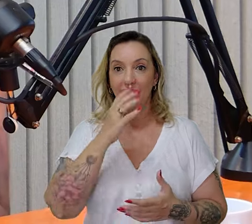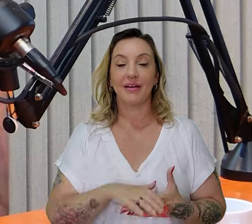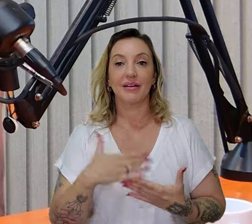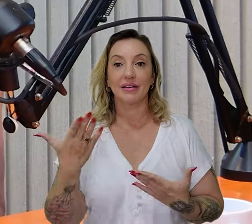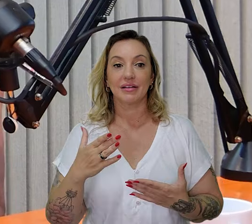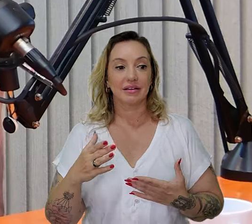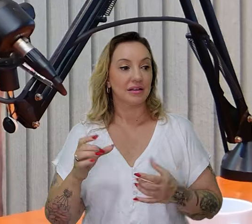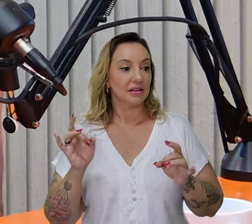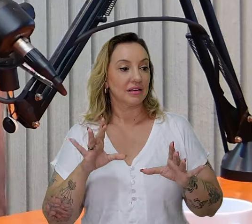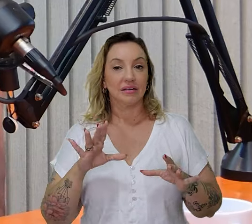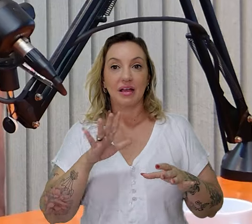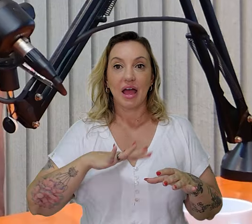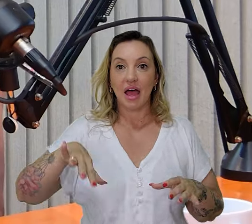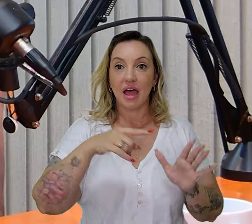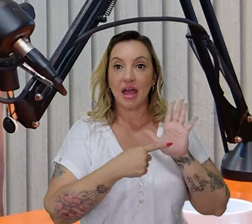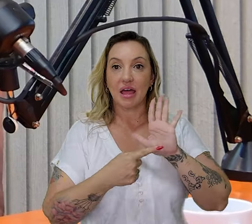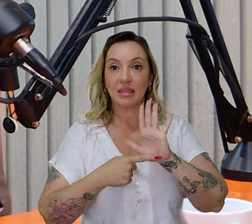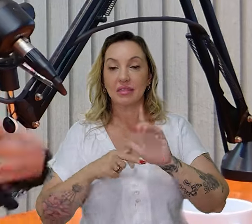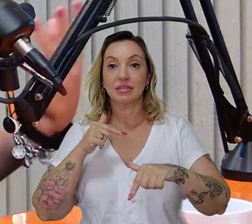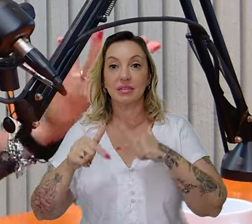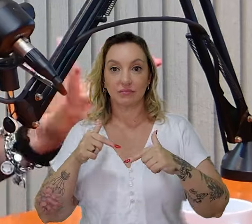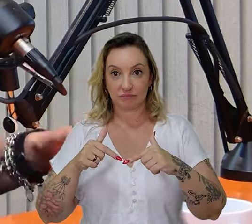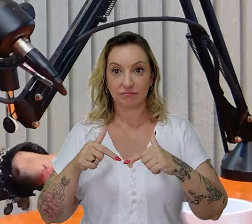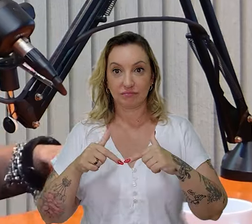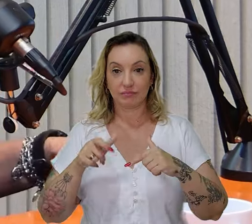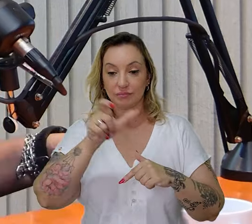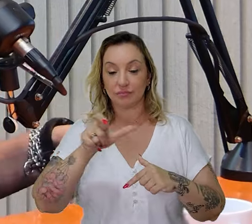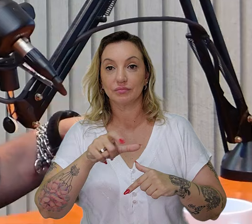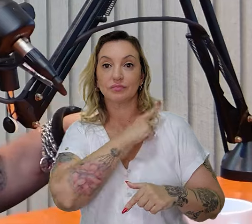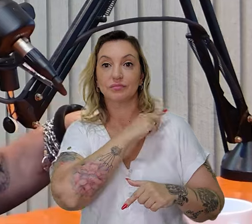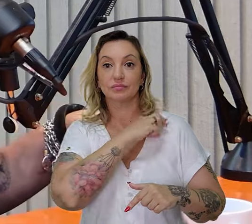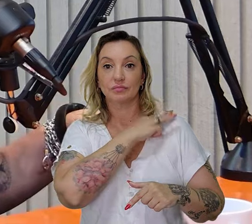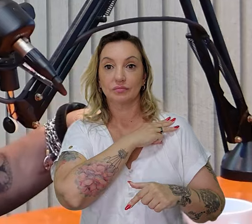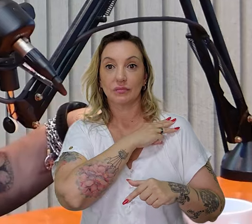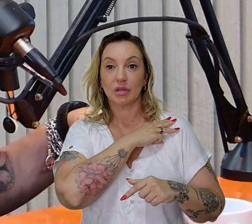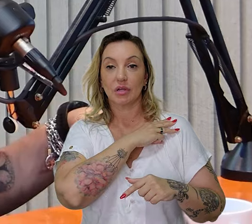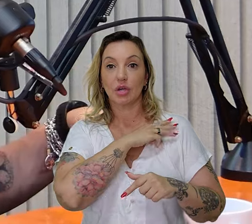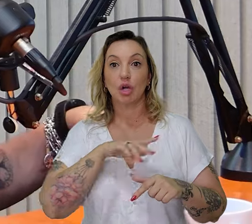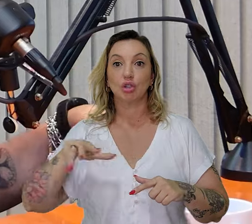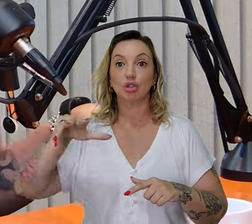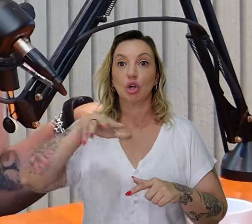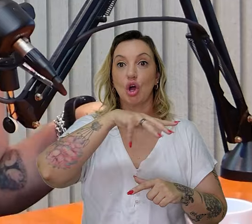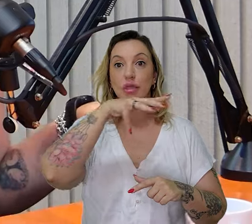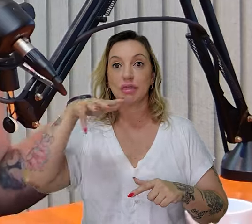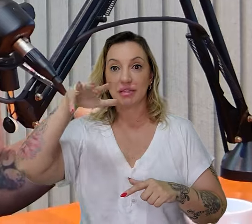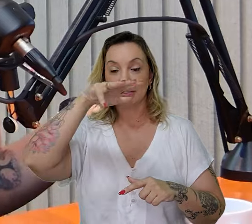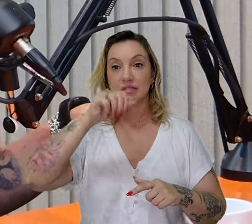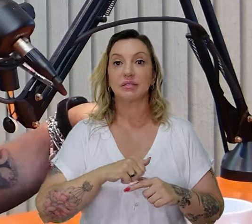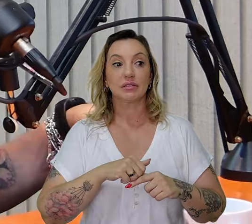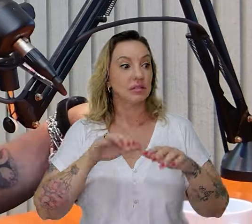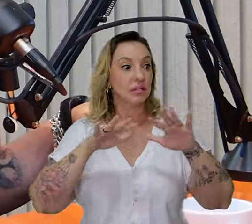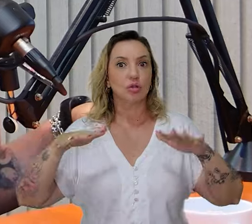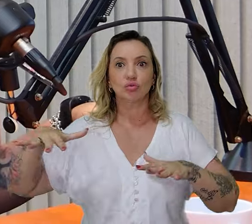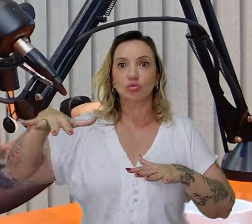demonstração de trabalhos desses meninos do ensino médio drones do tamanho dessa mesa que eles construíram para sobrevoar o pasto e